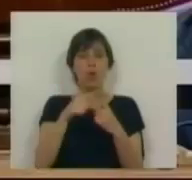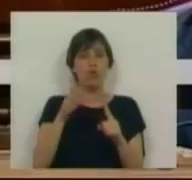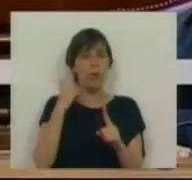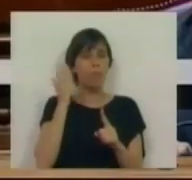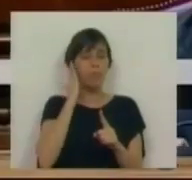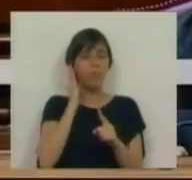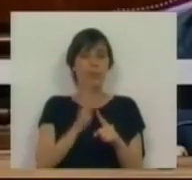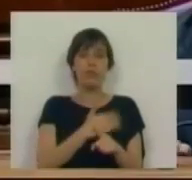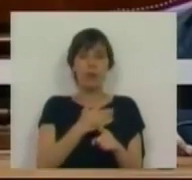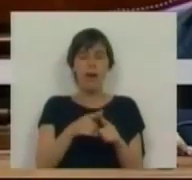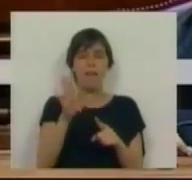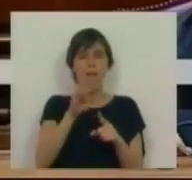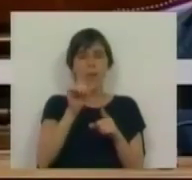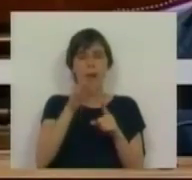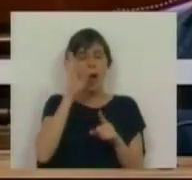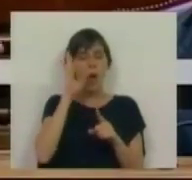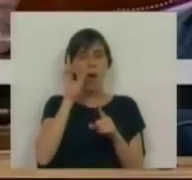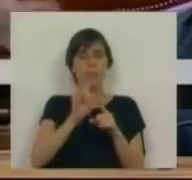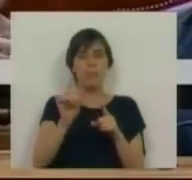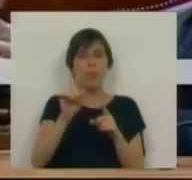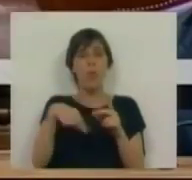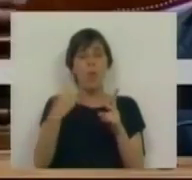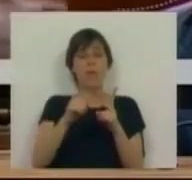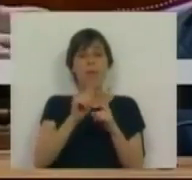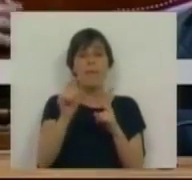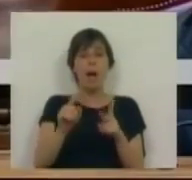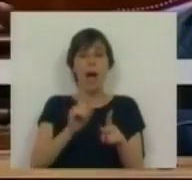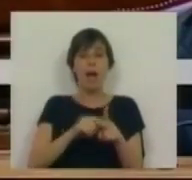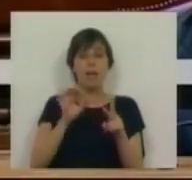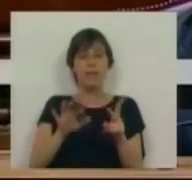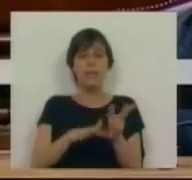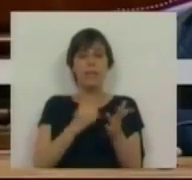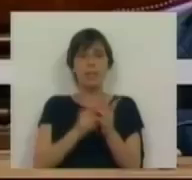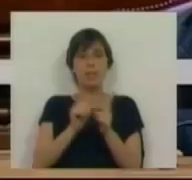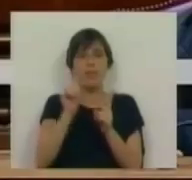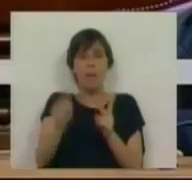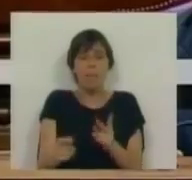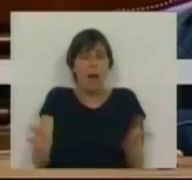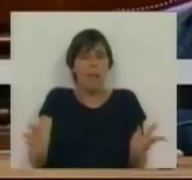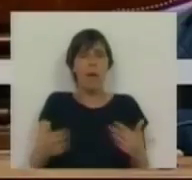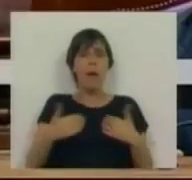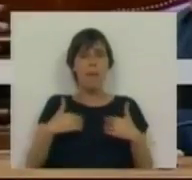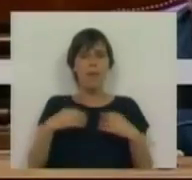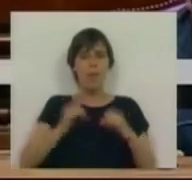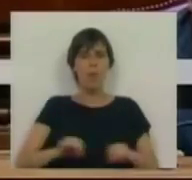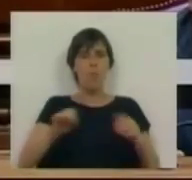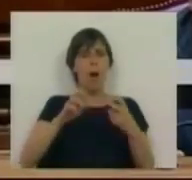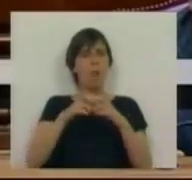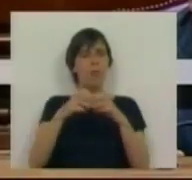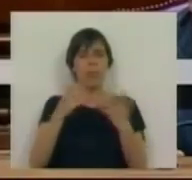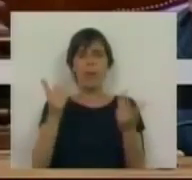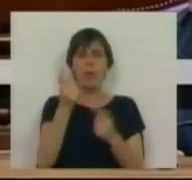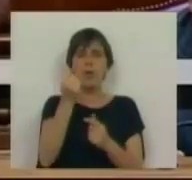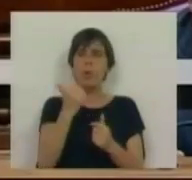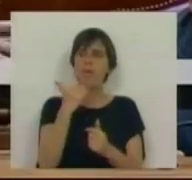já está a repô-lo de forma adiantada. O outro vai pagá-lo na altura em que sempre foi pago. Portanto, Sra. Deputada, para mim não há nenhum drama com